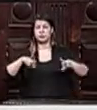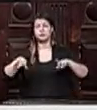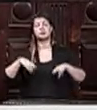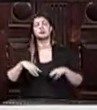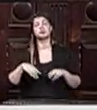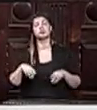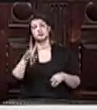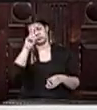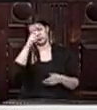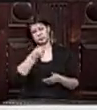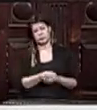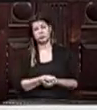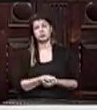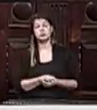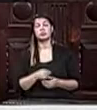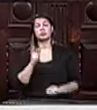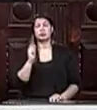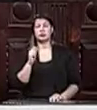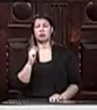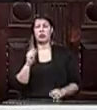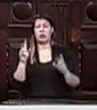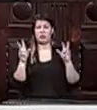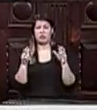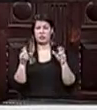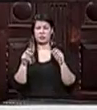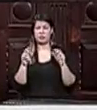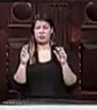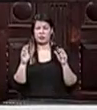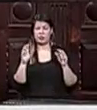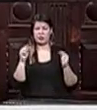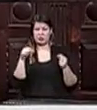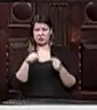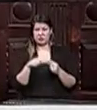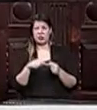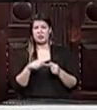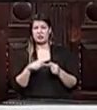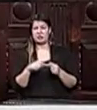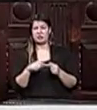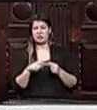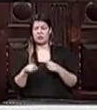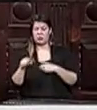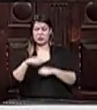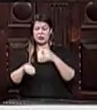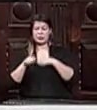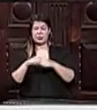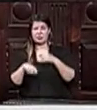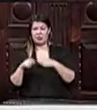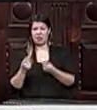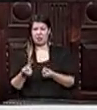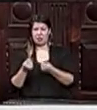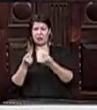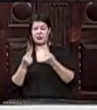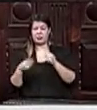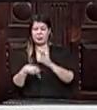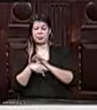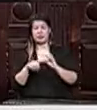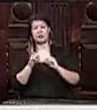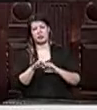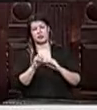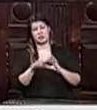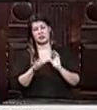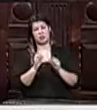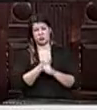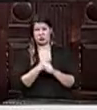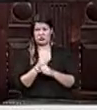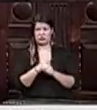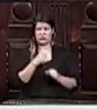tomar aquela decisão, a uma questão relacionada à própria execução orçamentária da educação no ano de